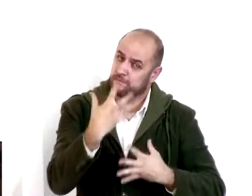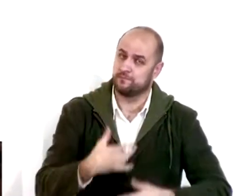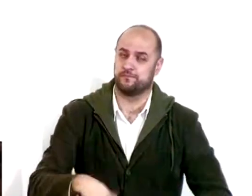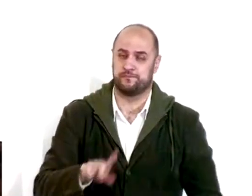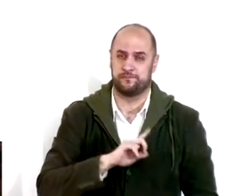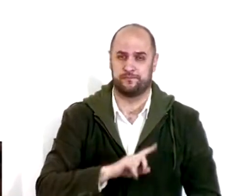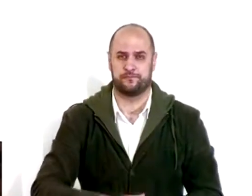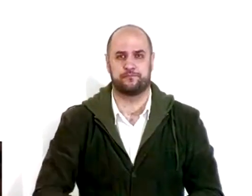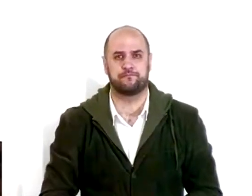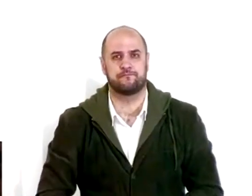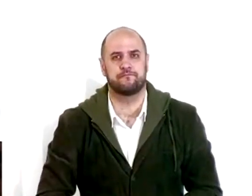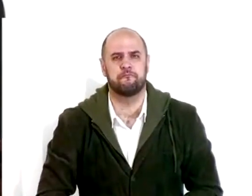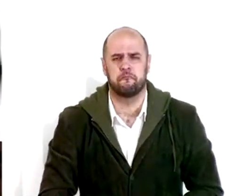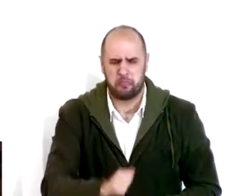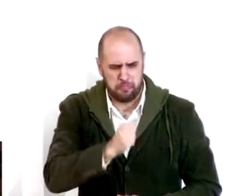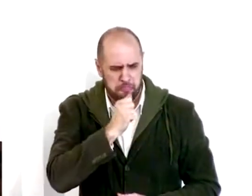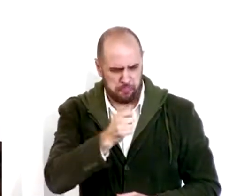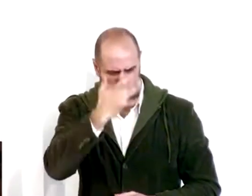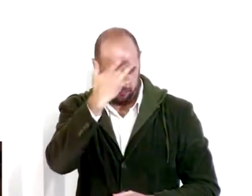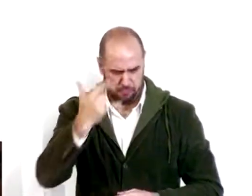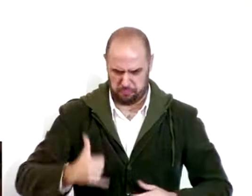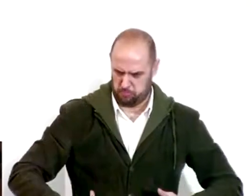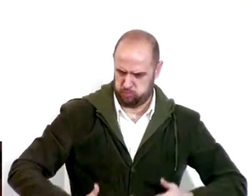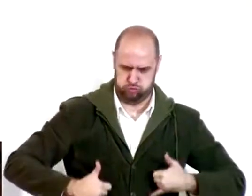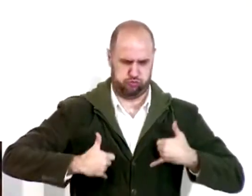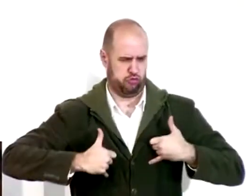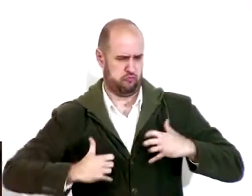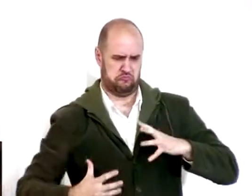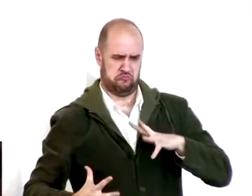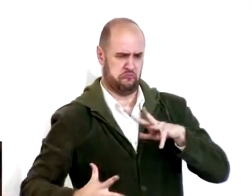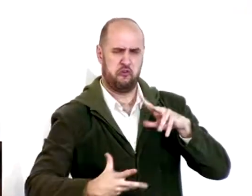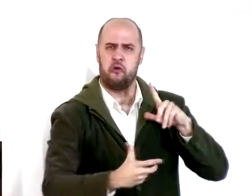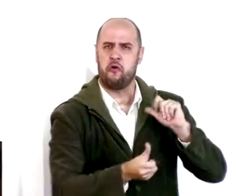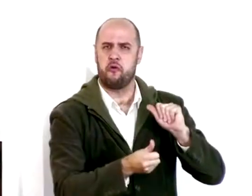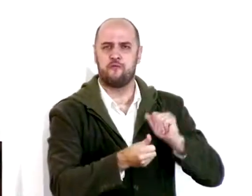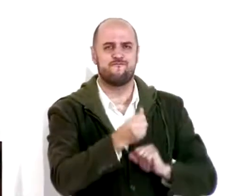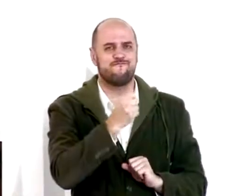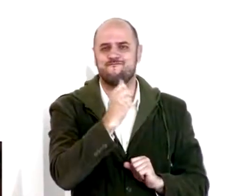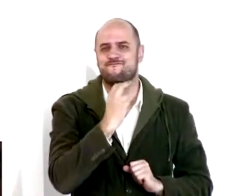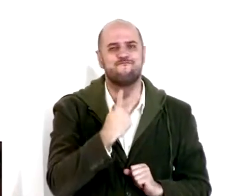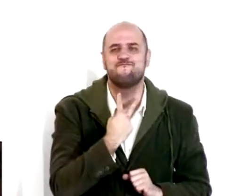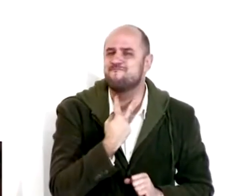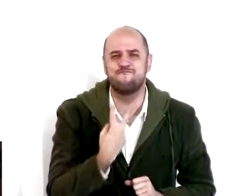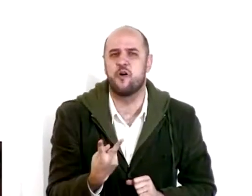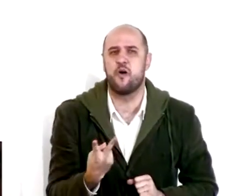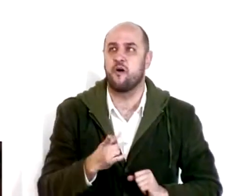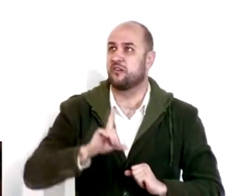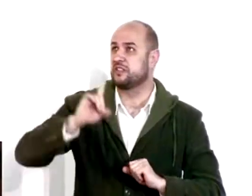que os governantes na terra se exaltem, eles não podem abalar a autoridade de Deus.